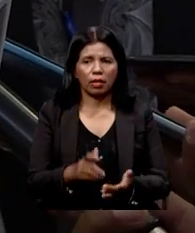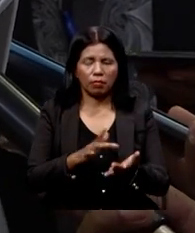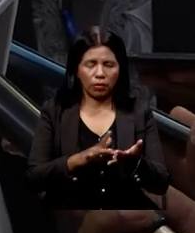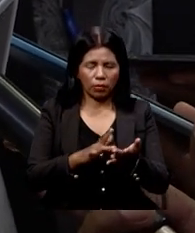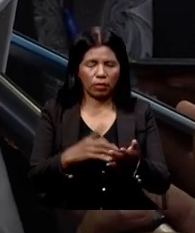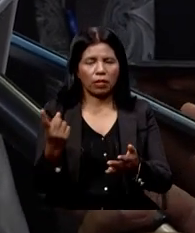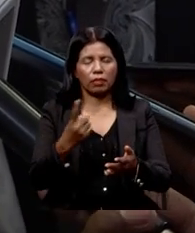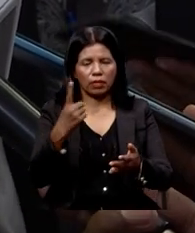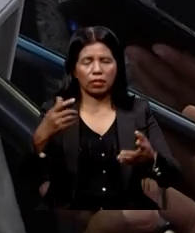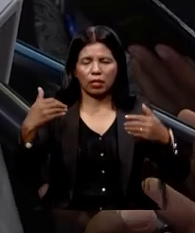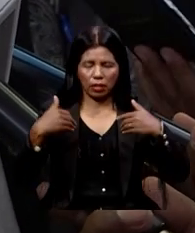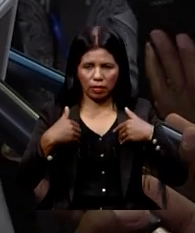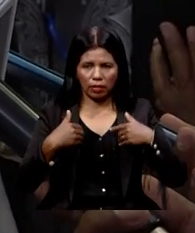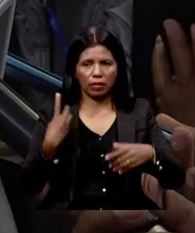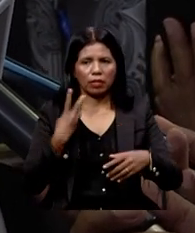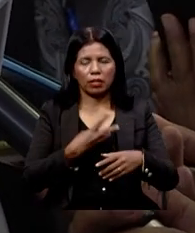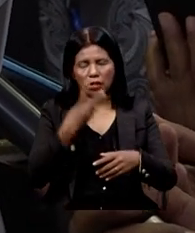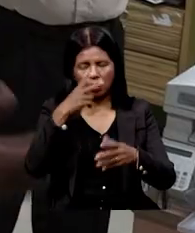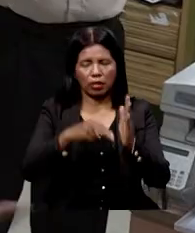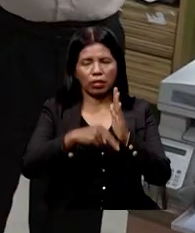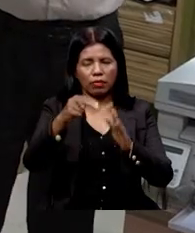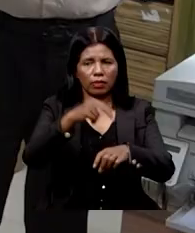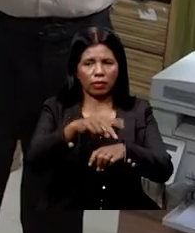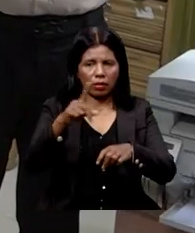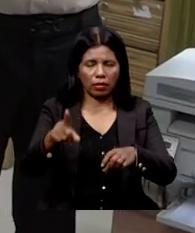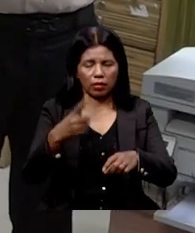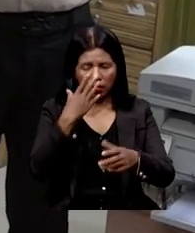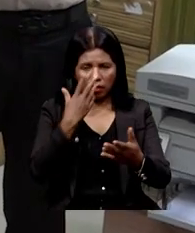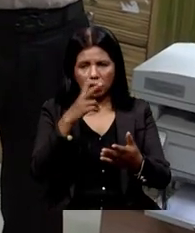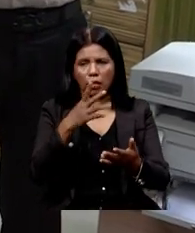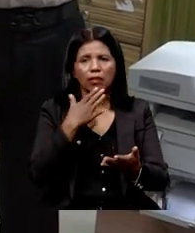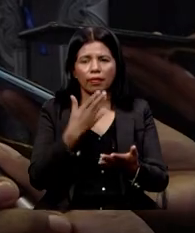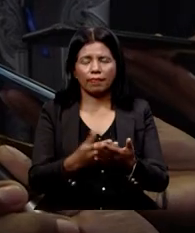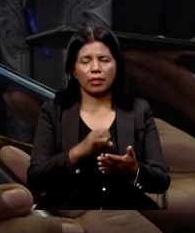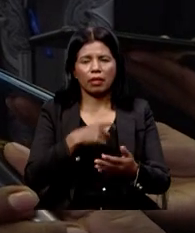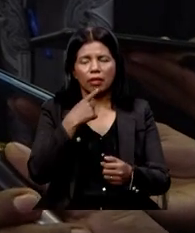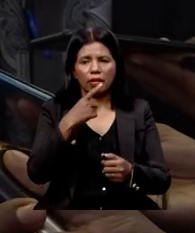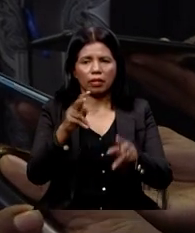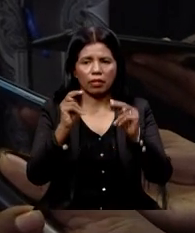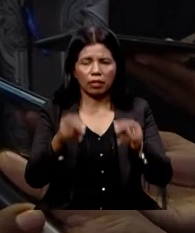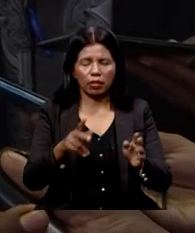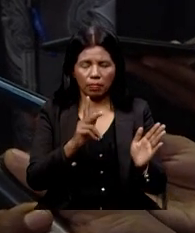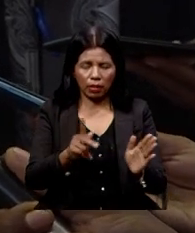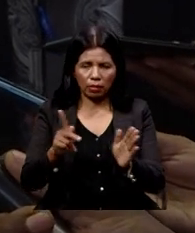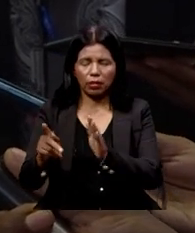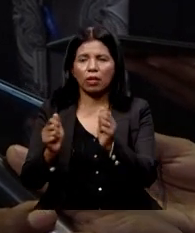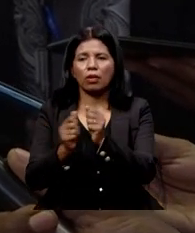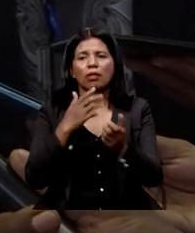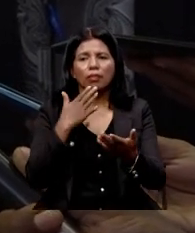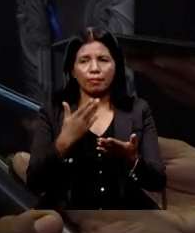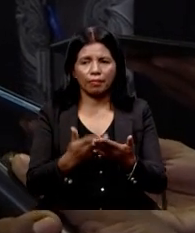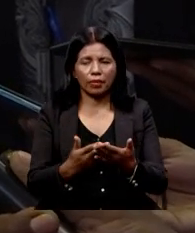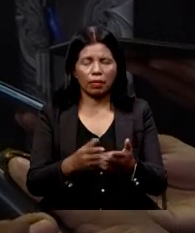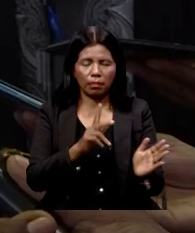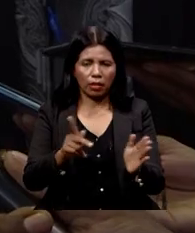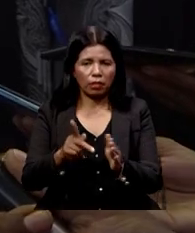né, bitare durante né a nível nacional situação dia que nem mais hanso hino den tem que ser a plano ida dia, plano ida dia plano